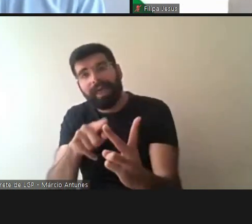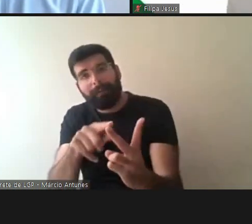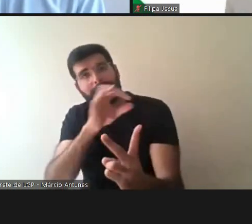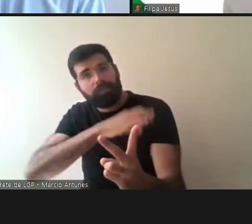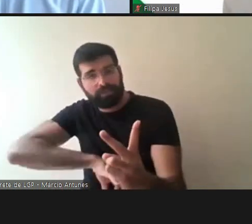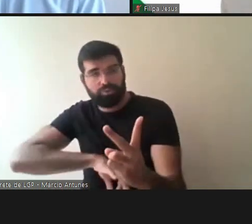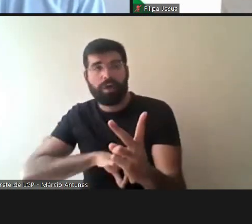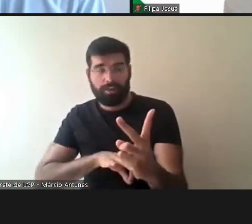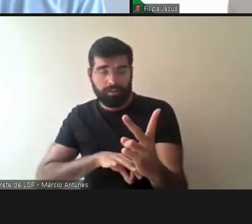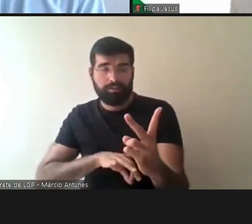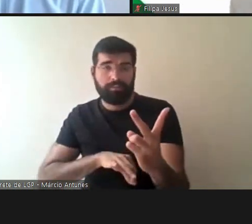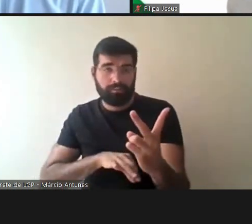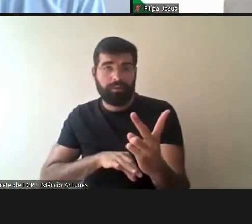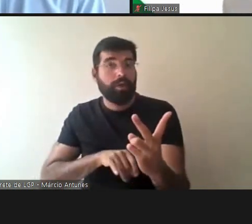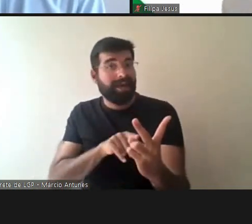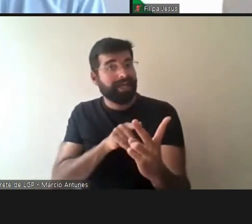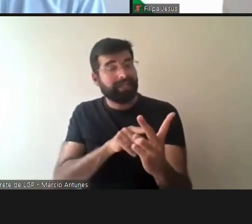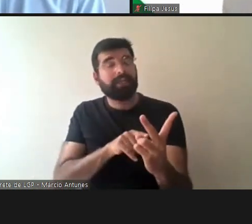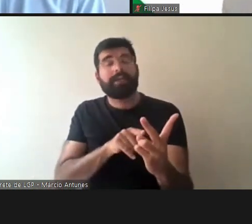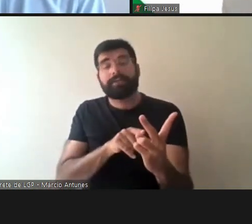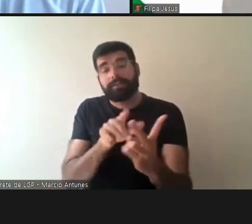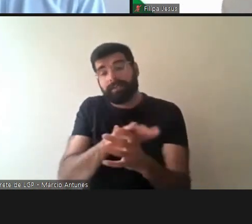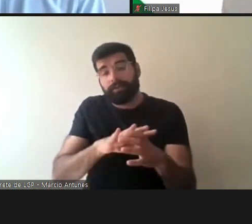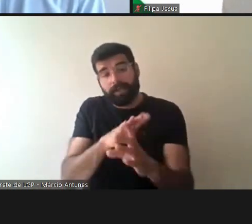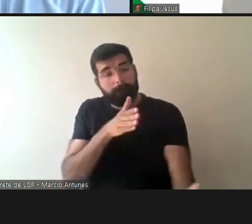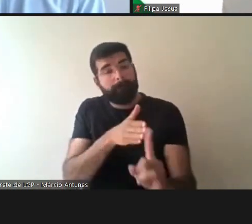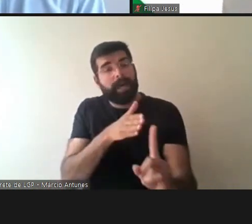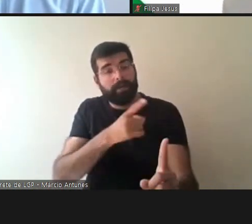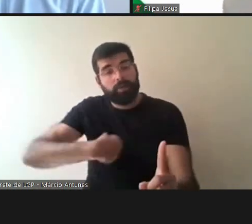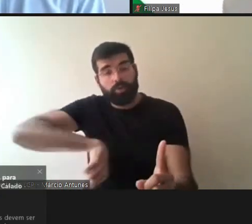profissional. Neste caso concreto em que estamos